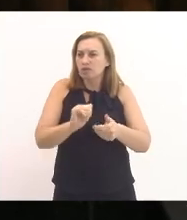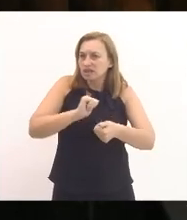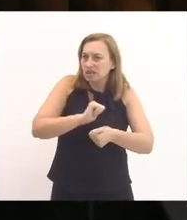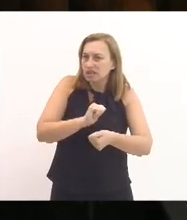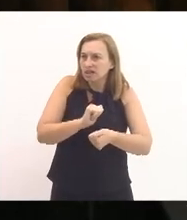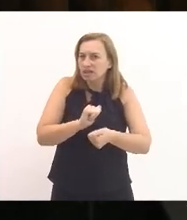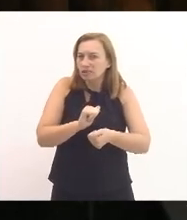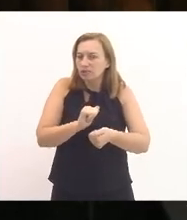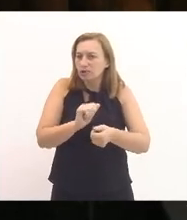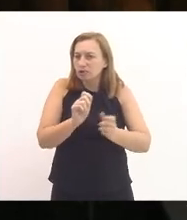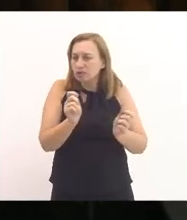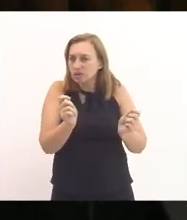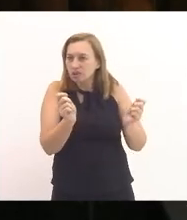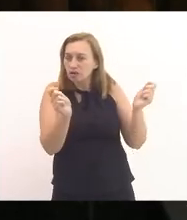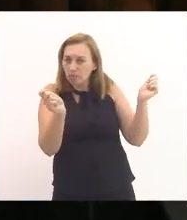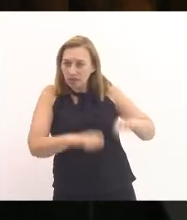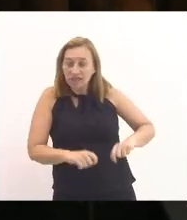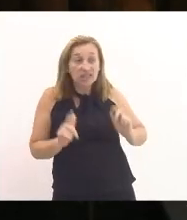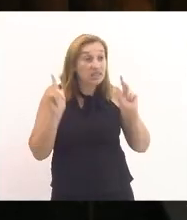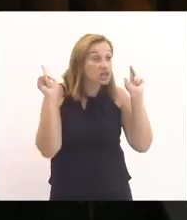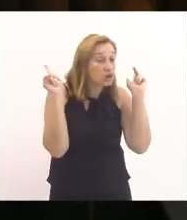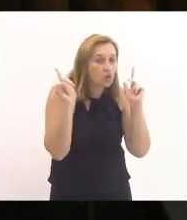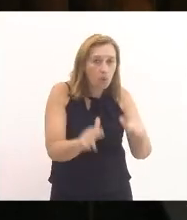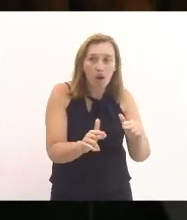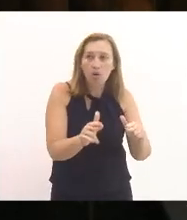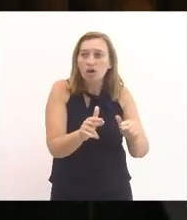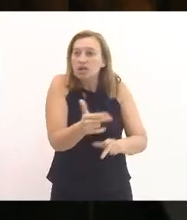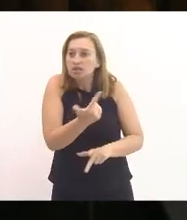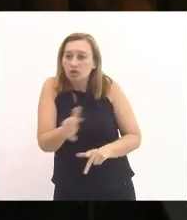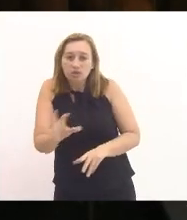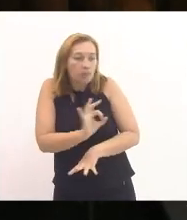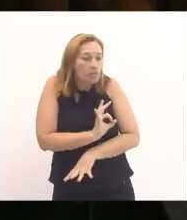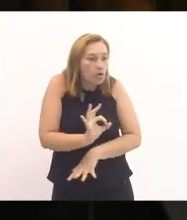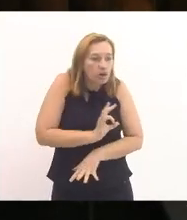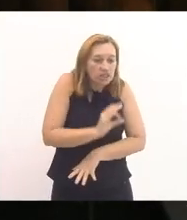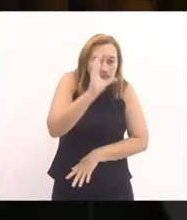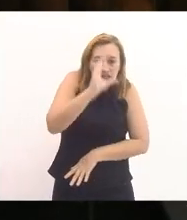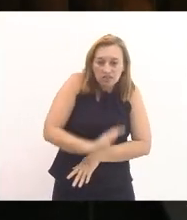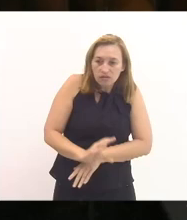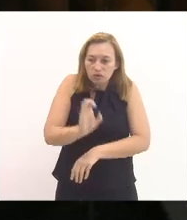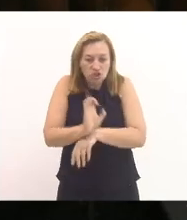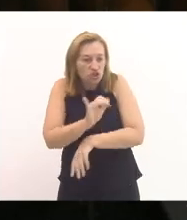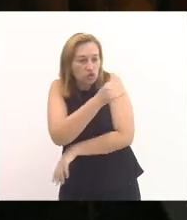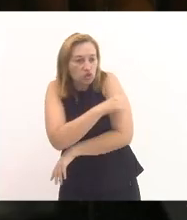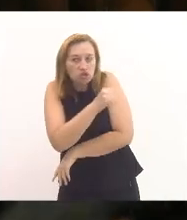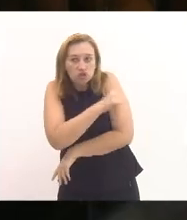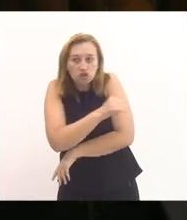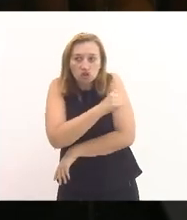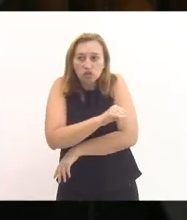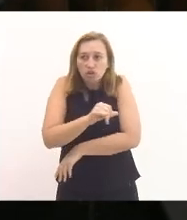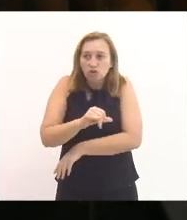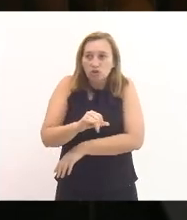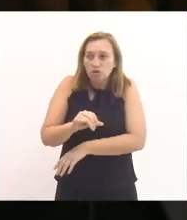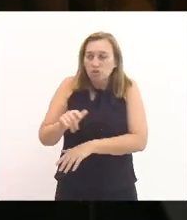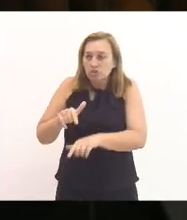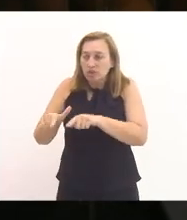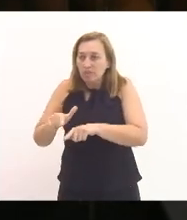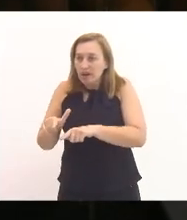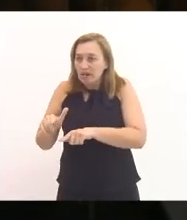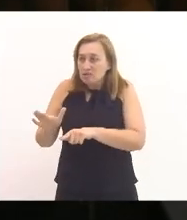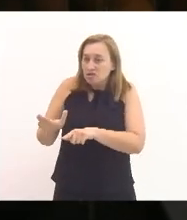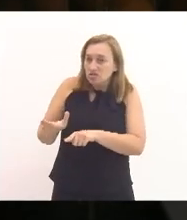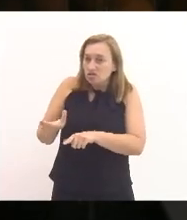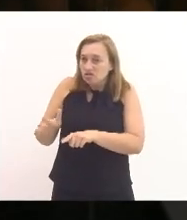da mesma maneira não a polícia civil no estado do Rio de Janeiro com funções segmentadas